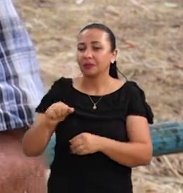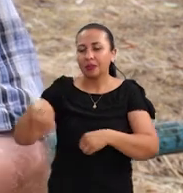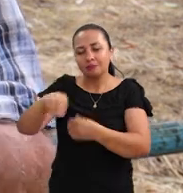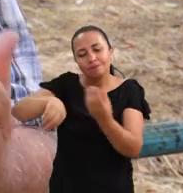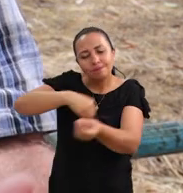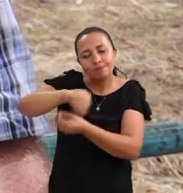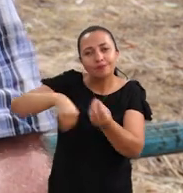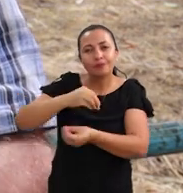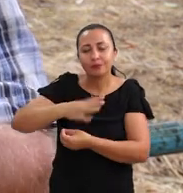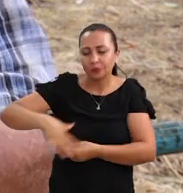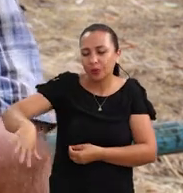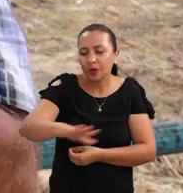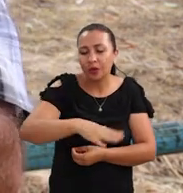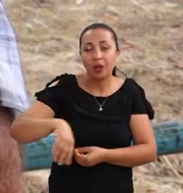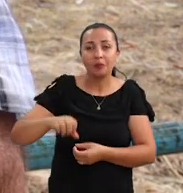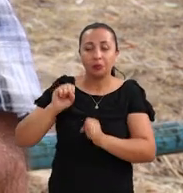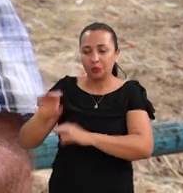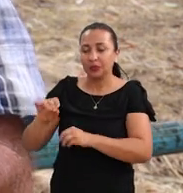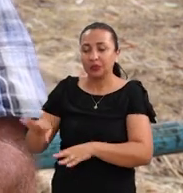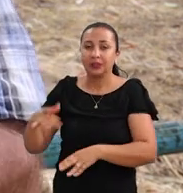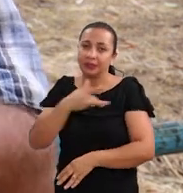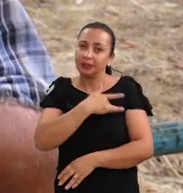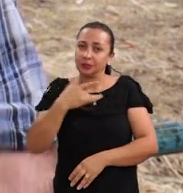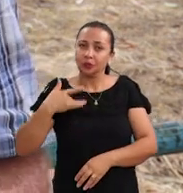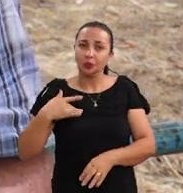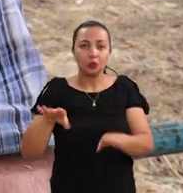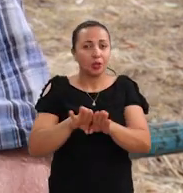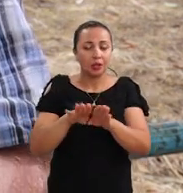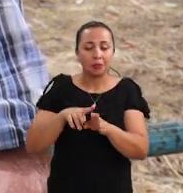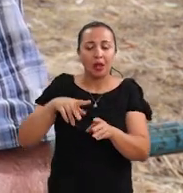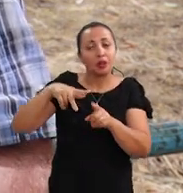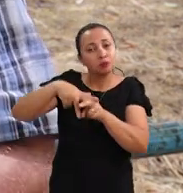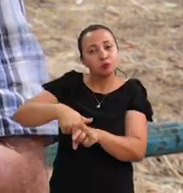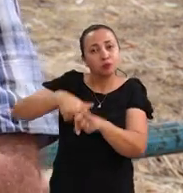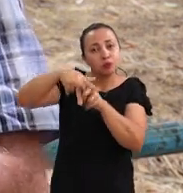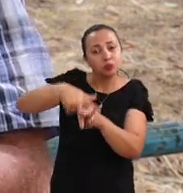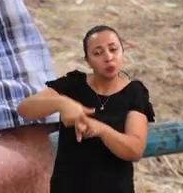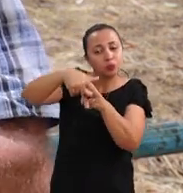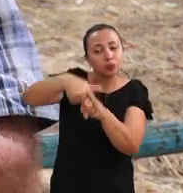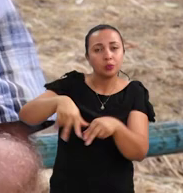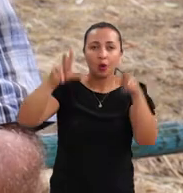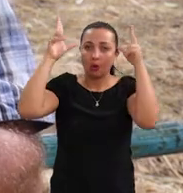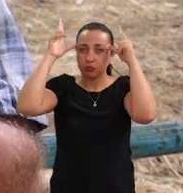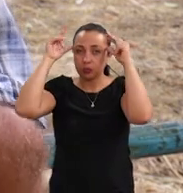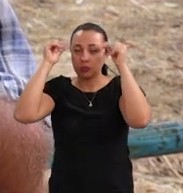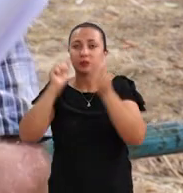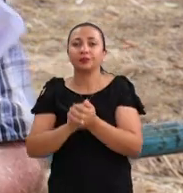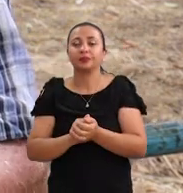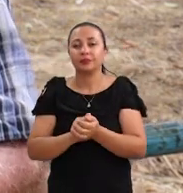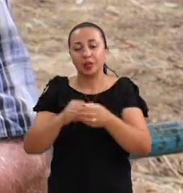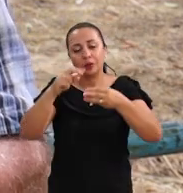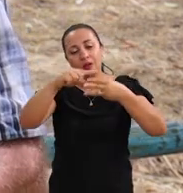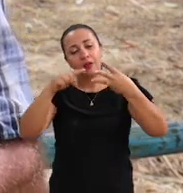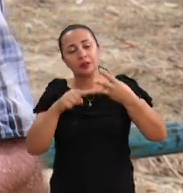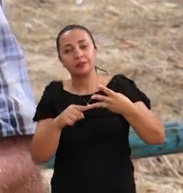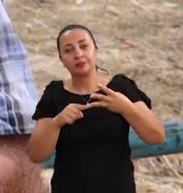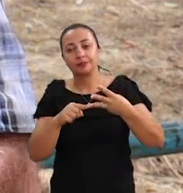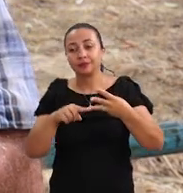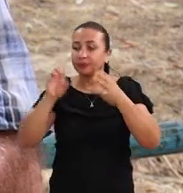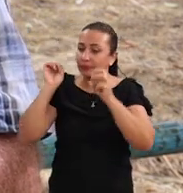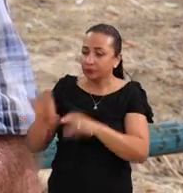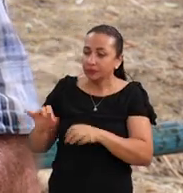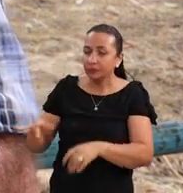tanto o campo da educação como o campo da saúde e da equitação, né? Então você tem aí um tripé, né? Educação, saúde